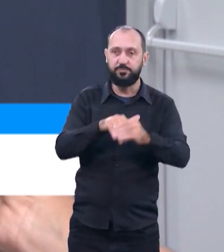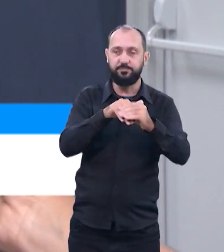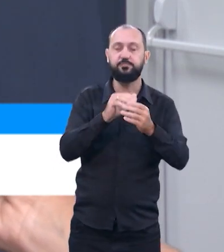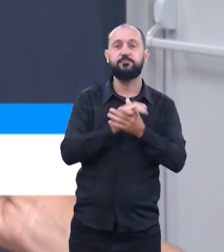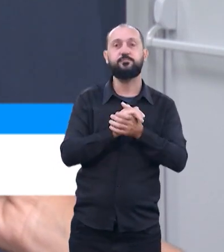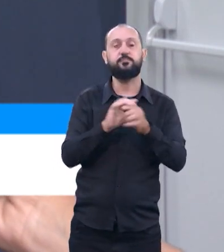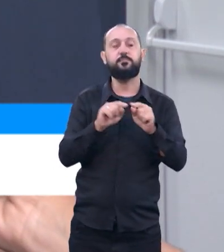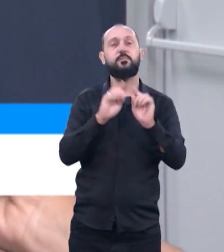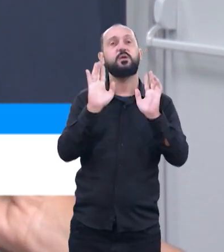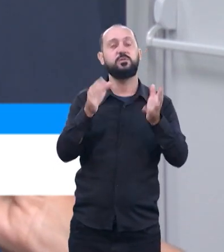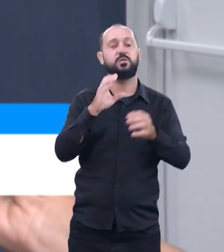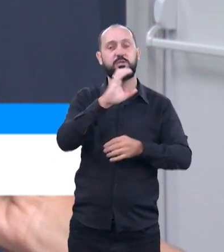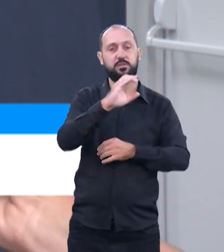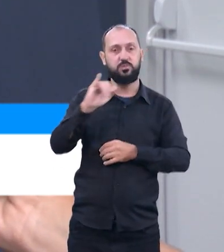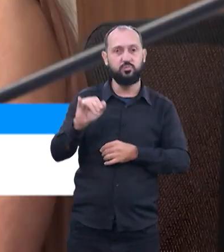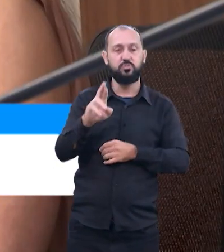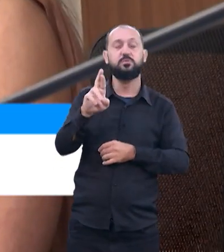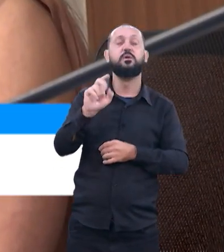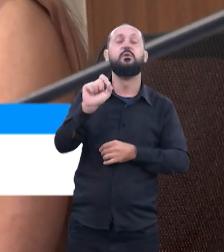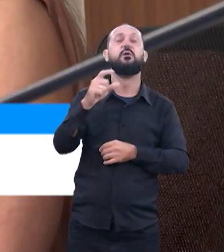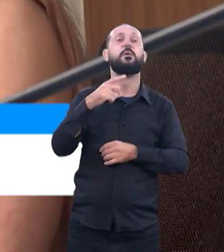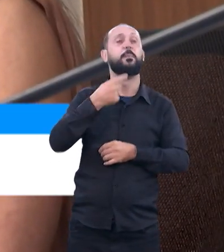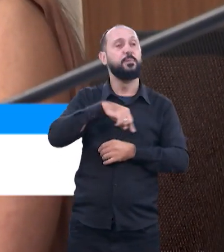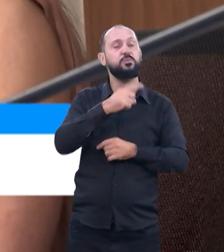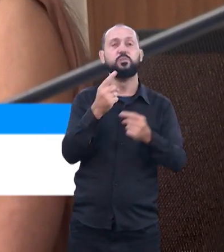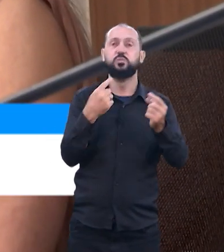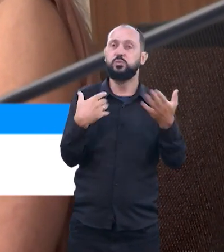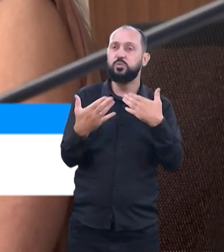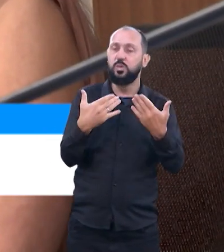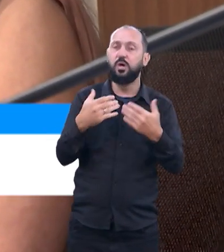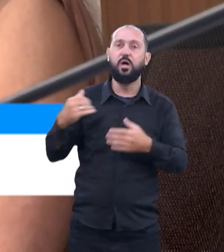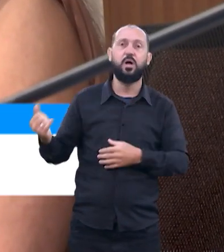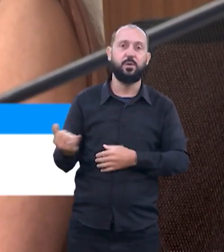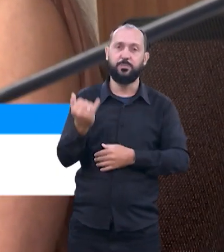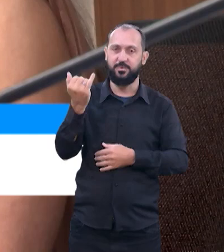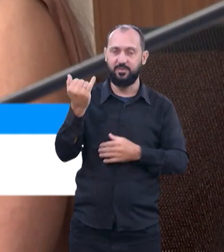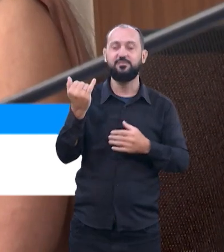votado, mas que já passou na CCJ, é exatamente para a gente discutir a